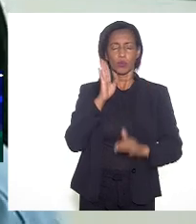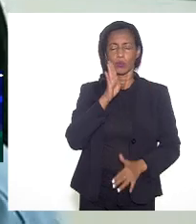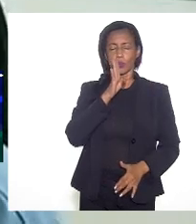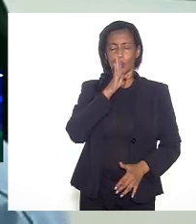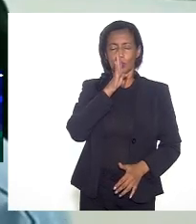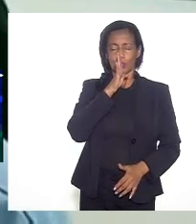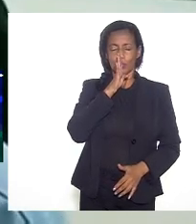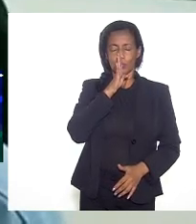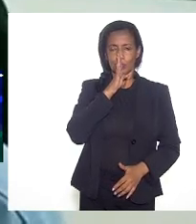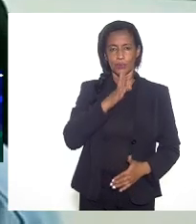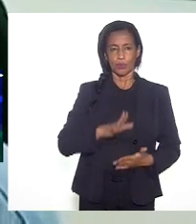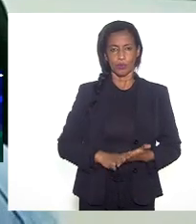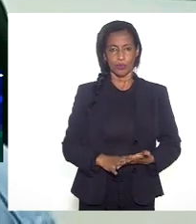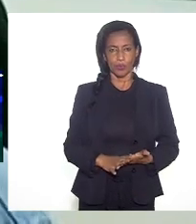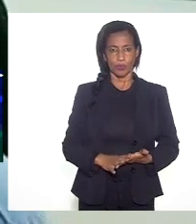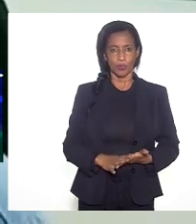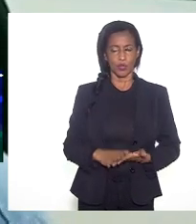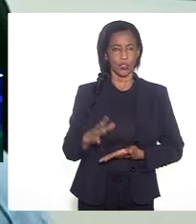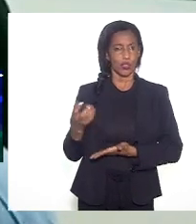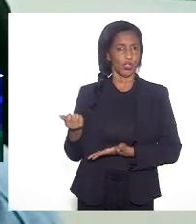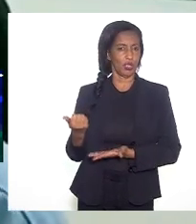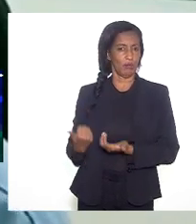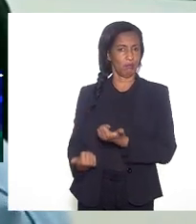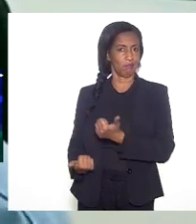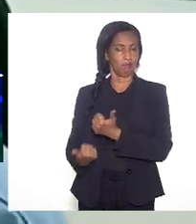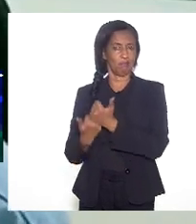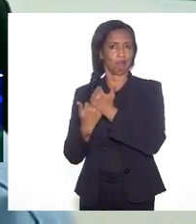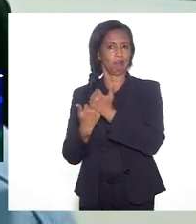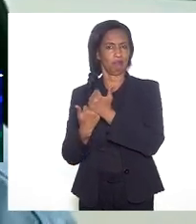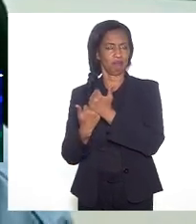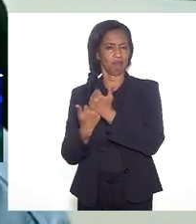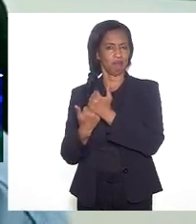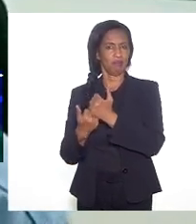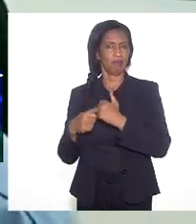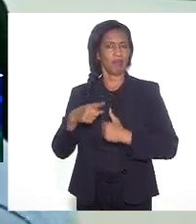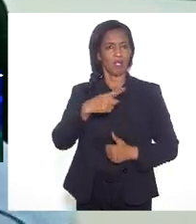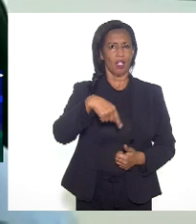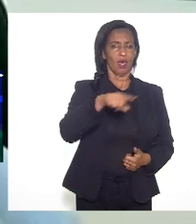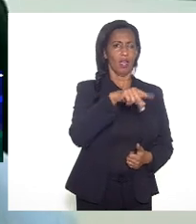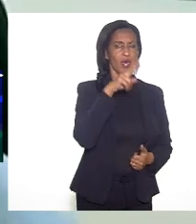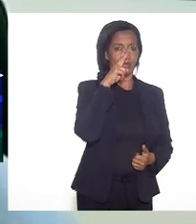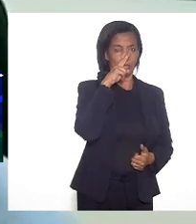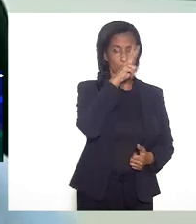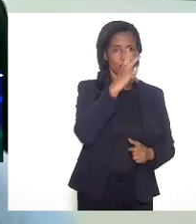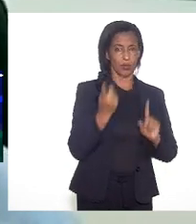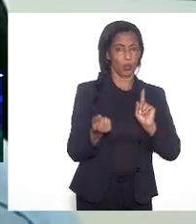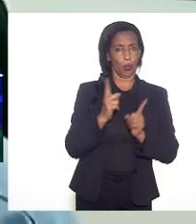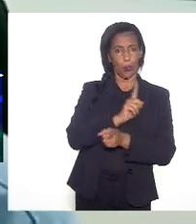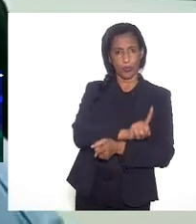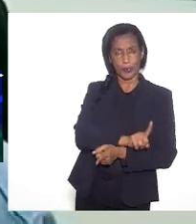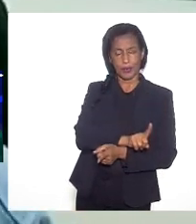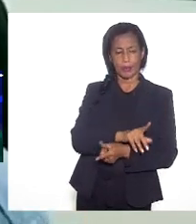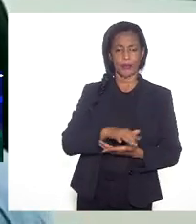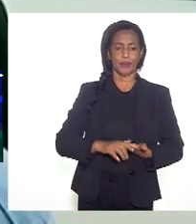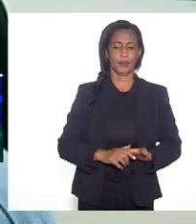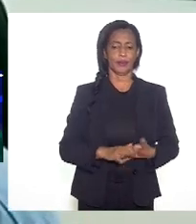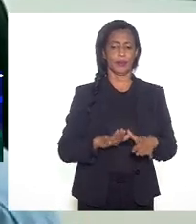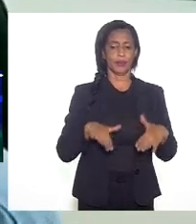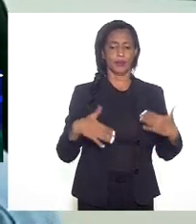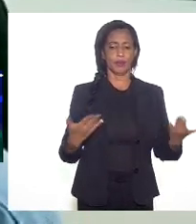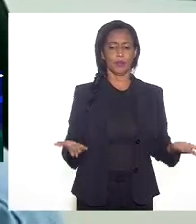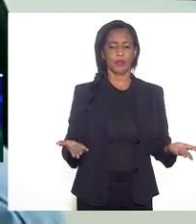sepulcral de apoio a essas forças repressoras, né, que